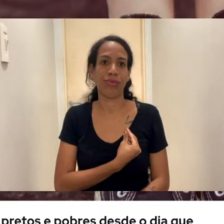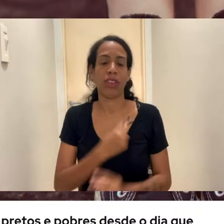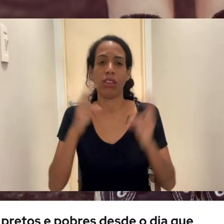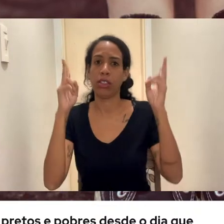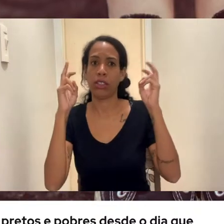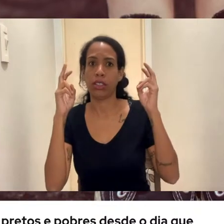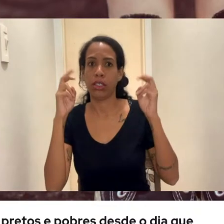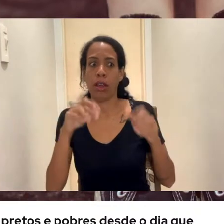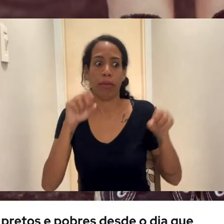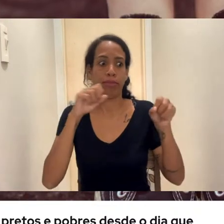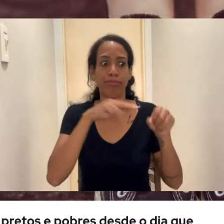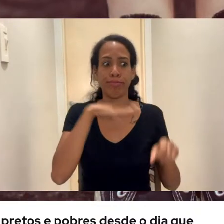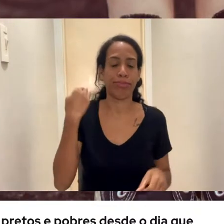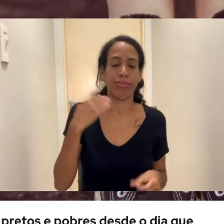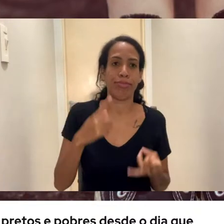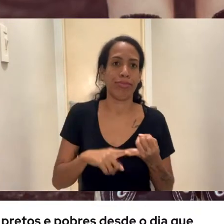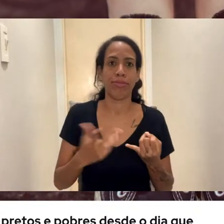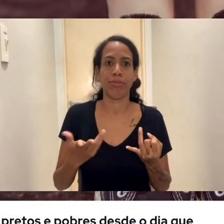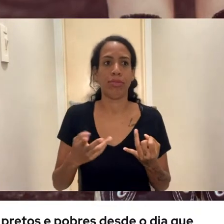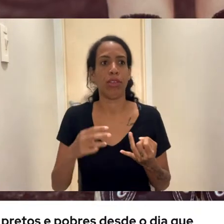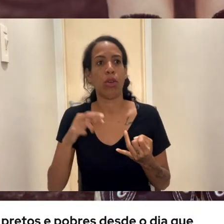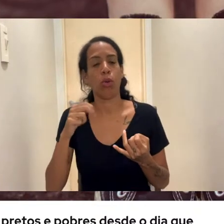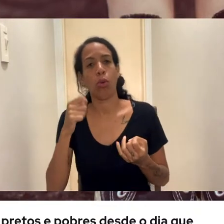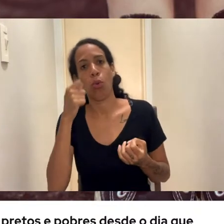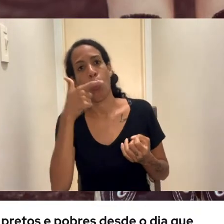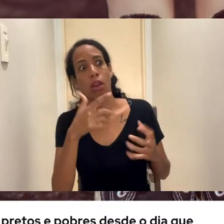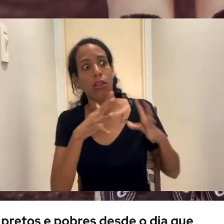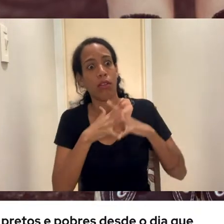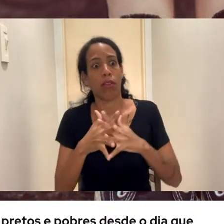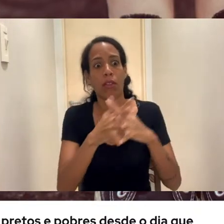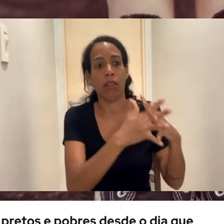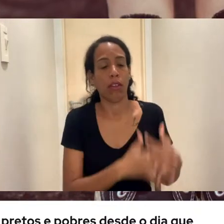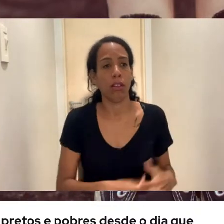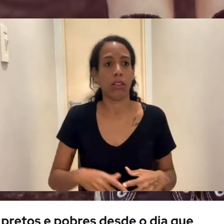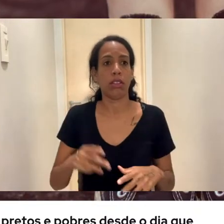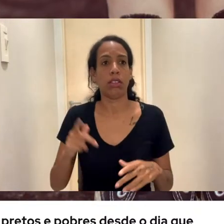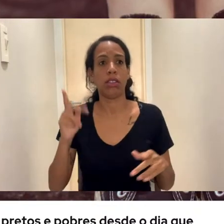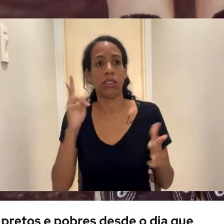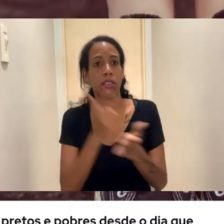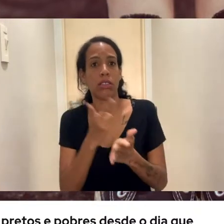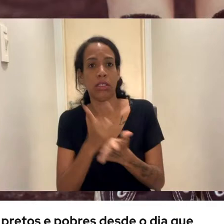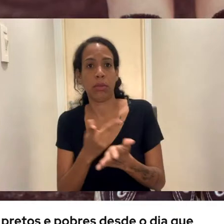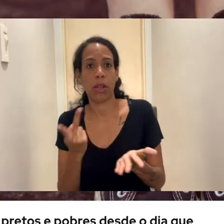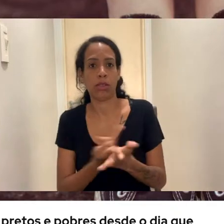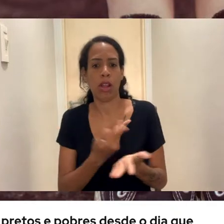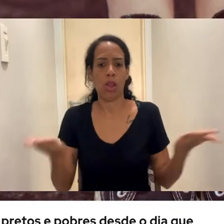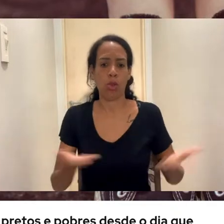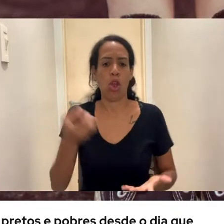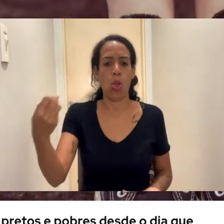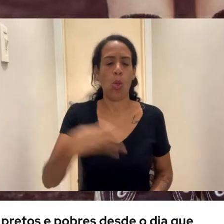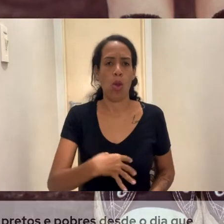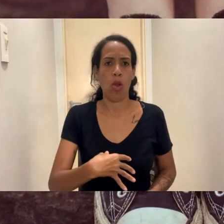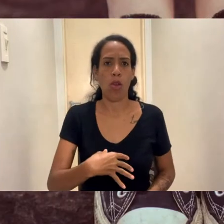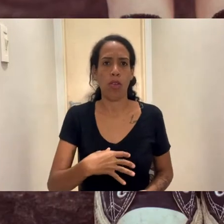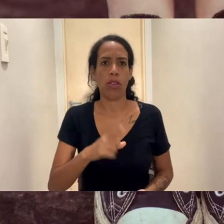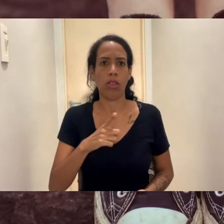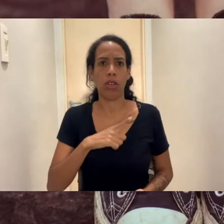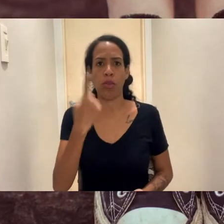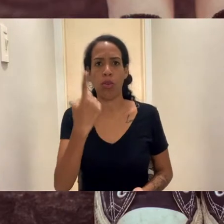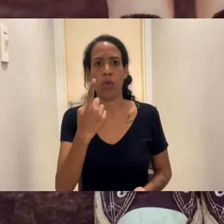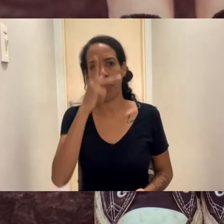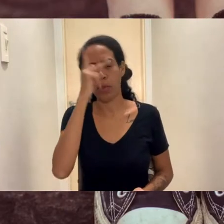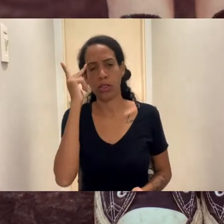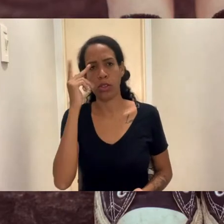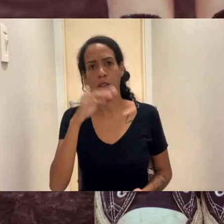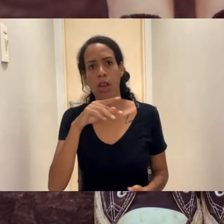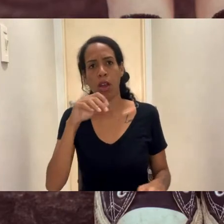de uma morte, de uma questão de quase de uma vivência de guerra, está sempre à espreita, né? Recentemente, a gente teve um agente socioeducativo do Estado do Rio de Janeiro